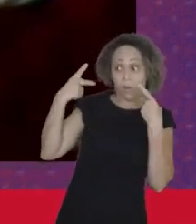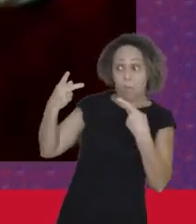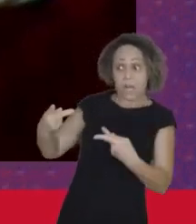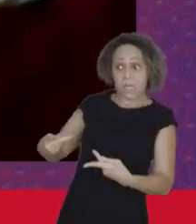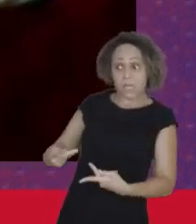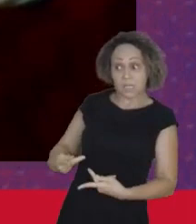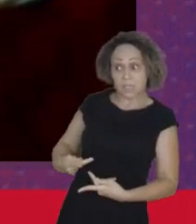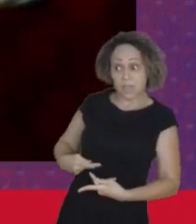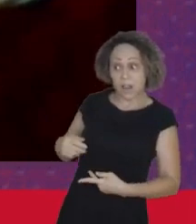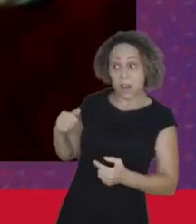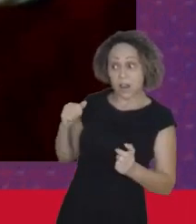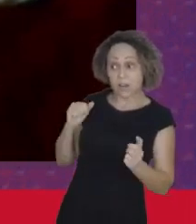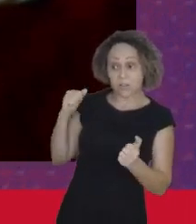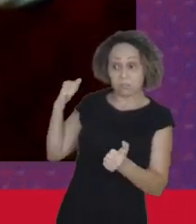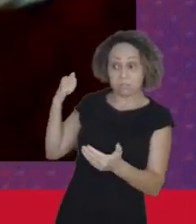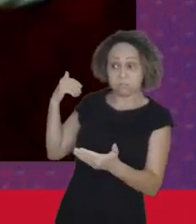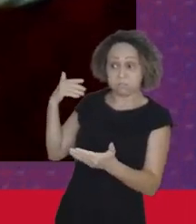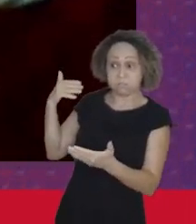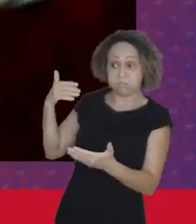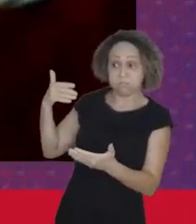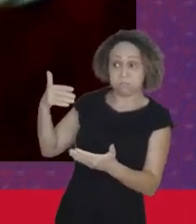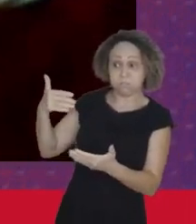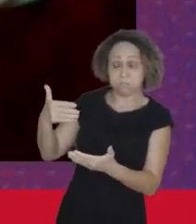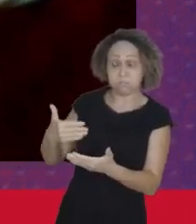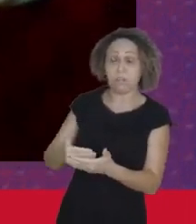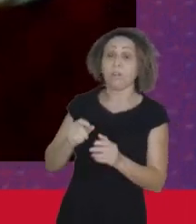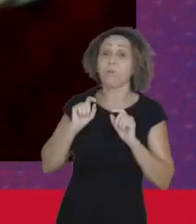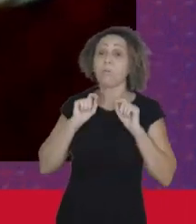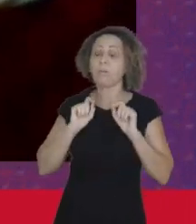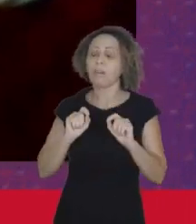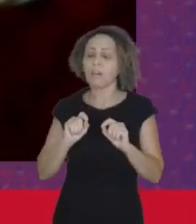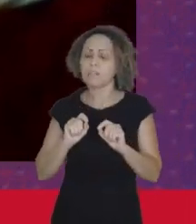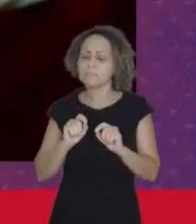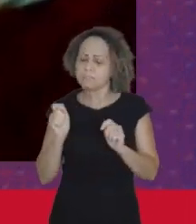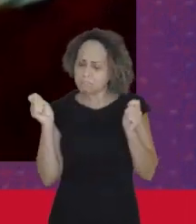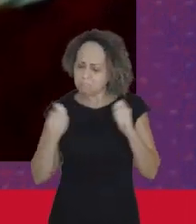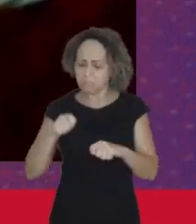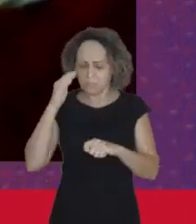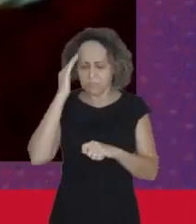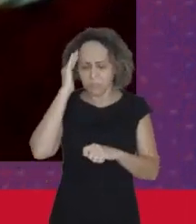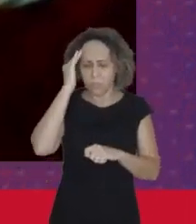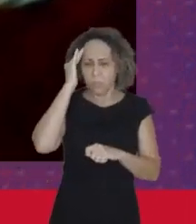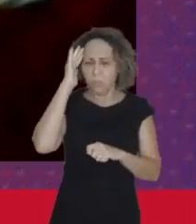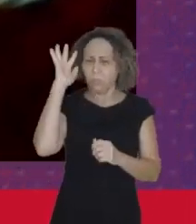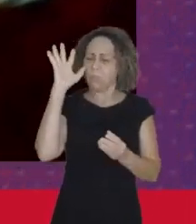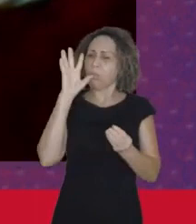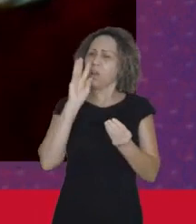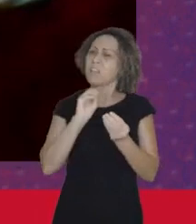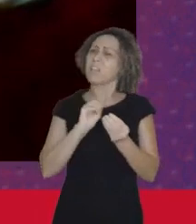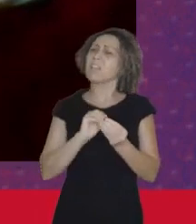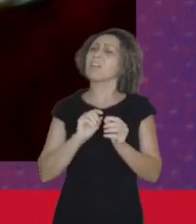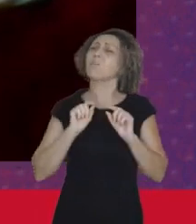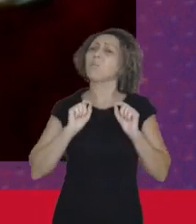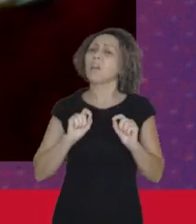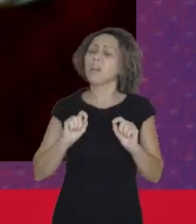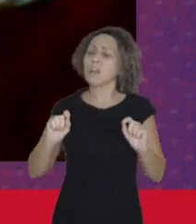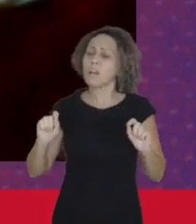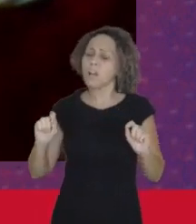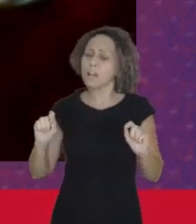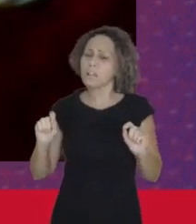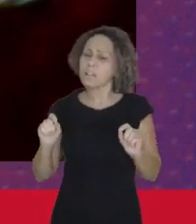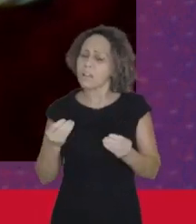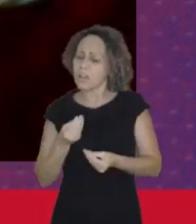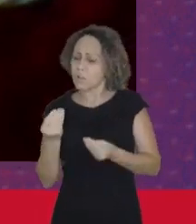passou, né, o que ela fez, é possível compreender a atualidade, o que